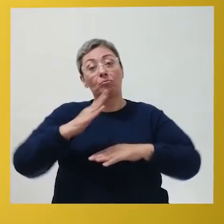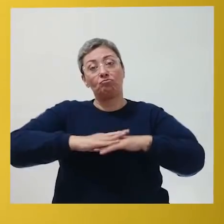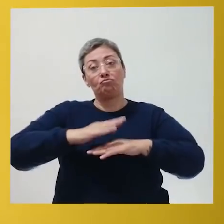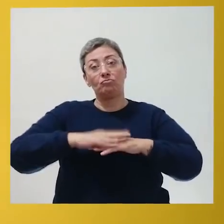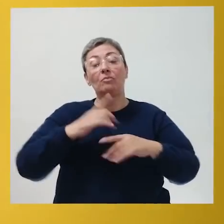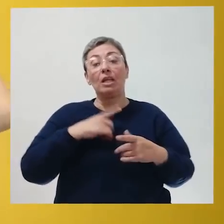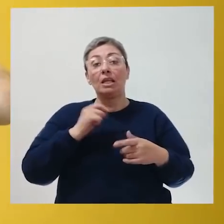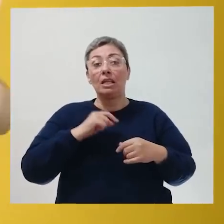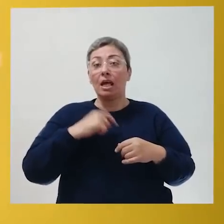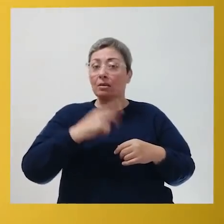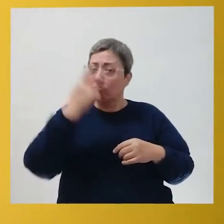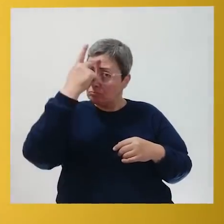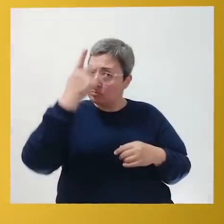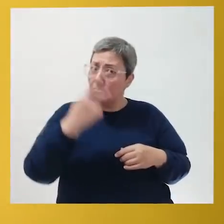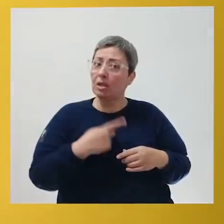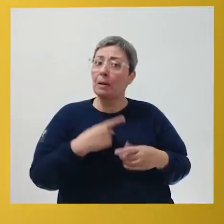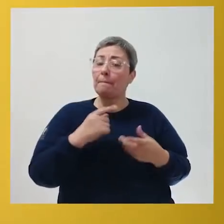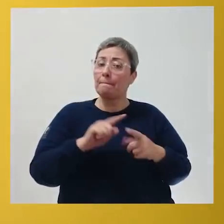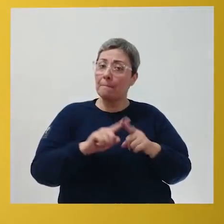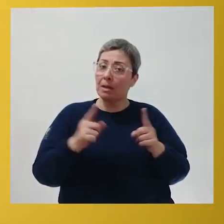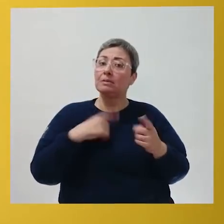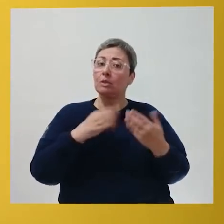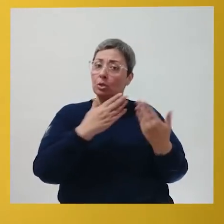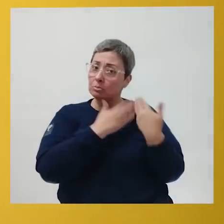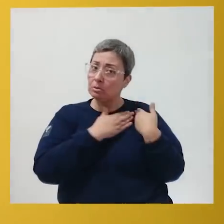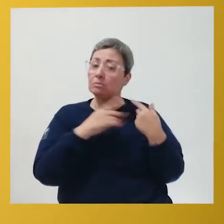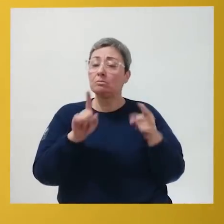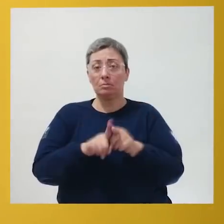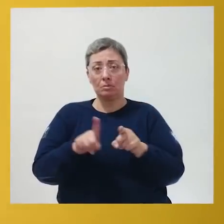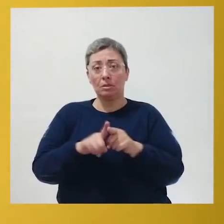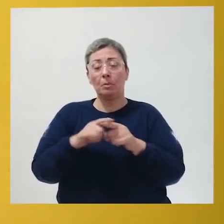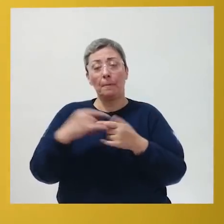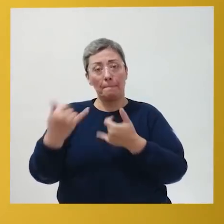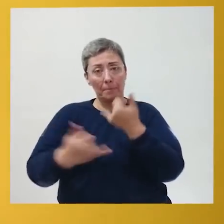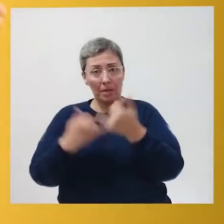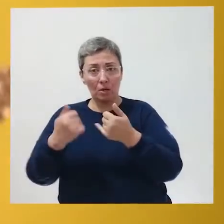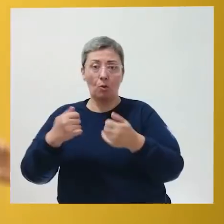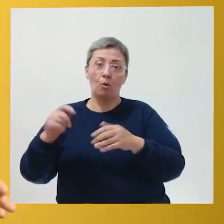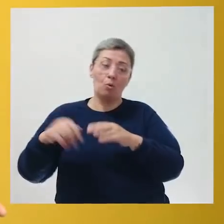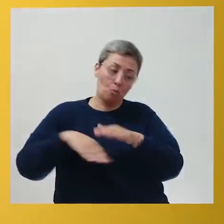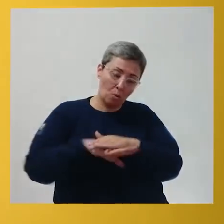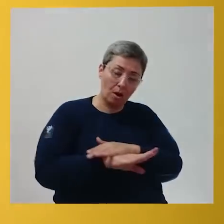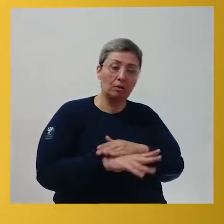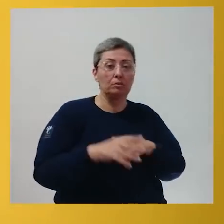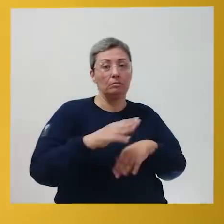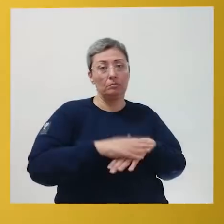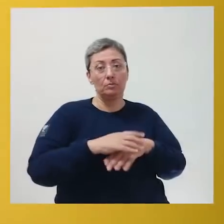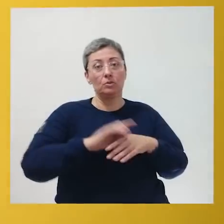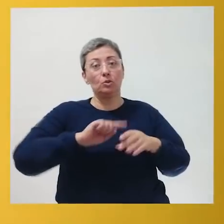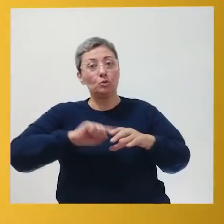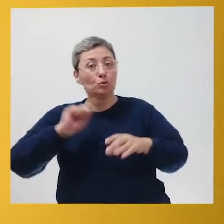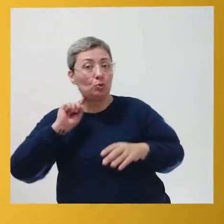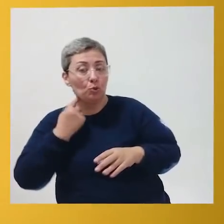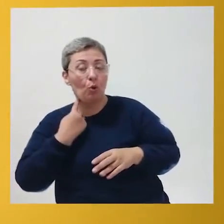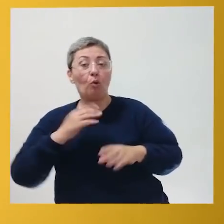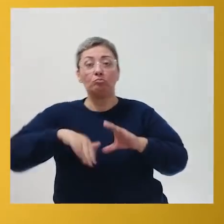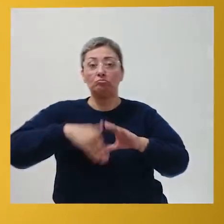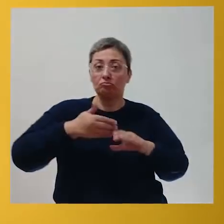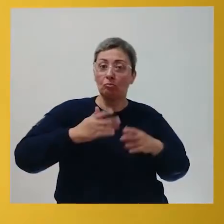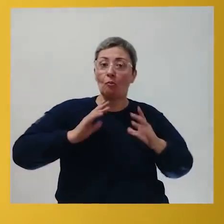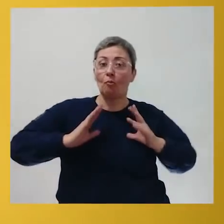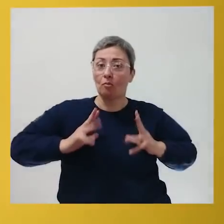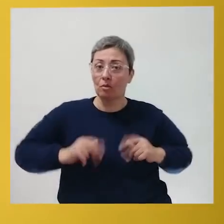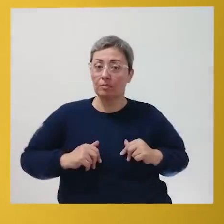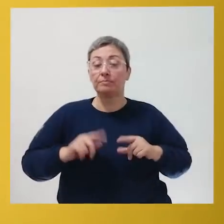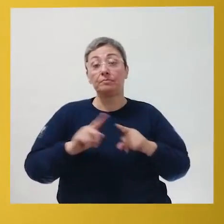fazendo. Então ela tem autonomia, mas ela também tem responsabilidade. Brincou, guarde seu brinquedo. Sujou, vamos limpar,